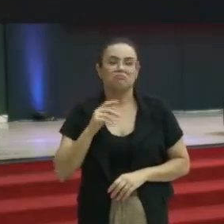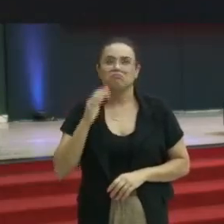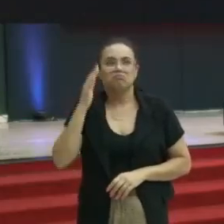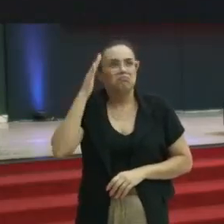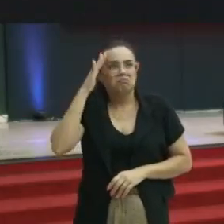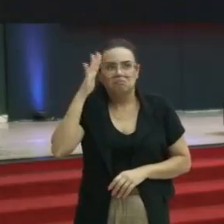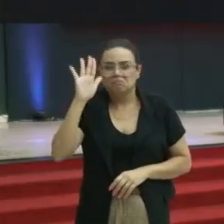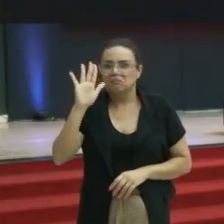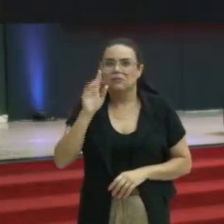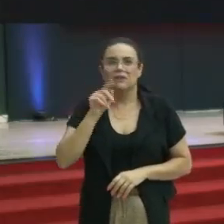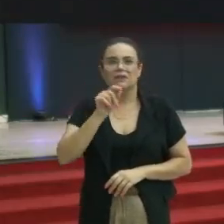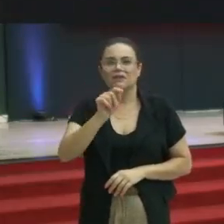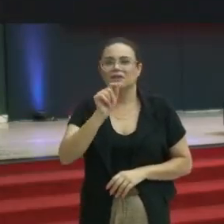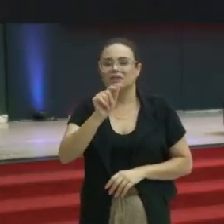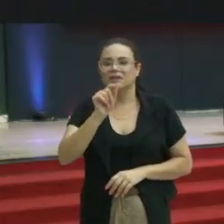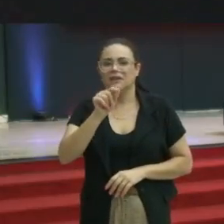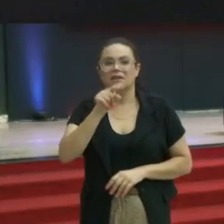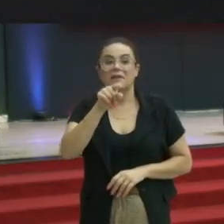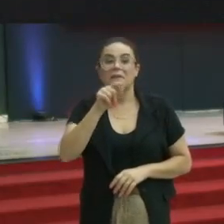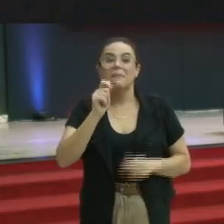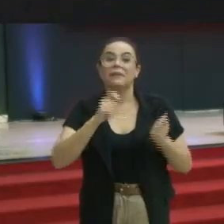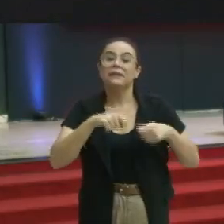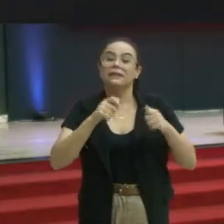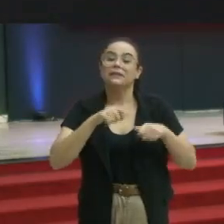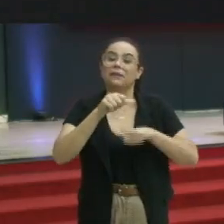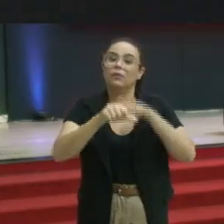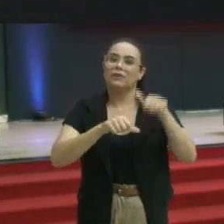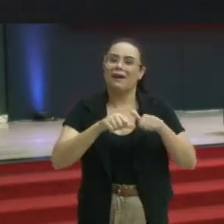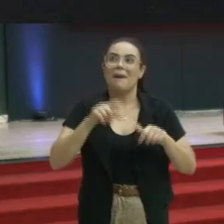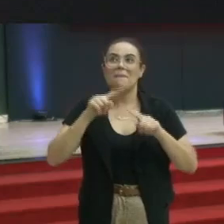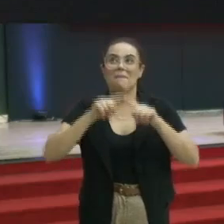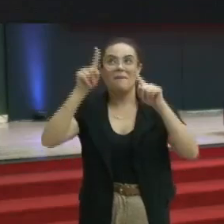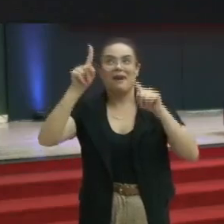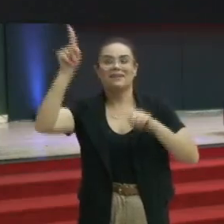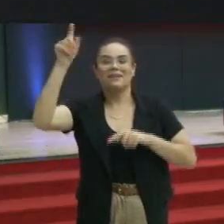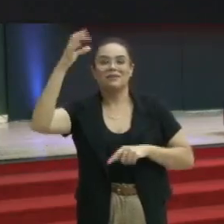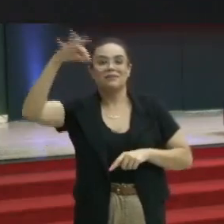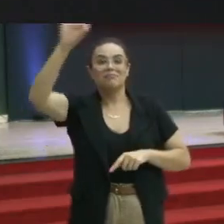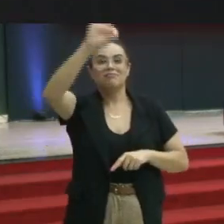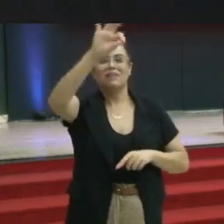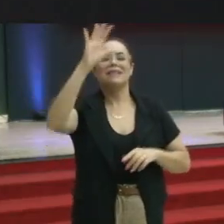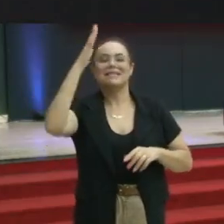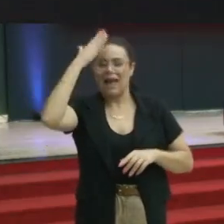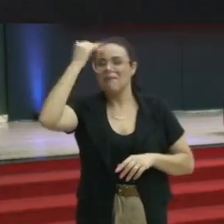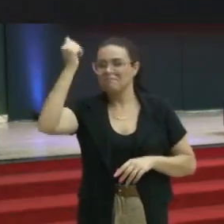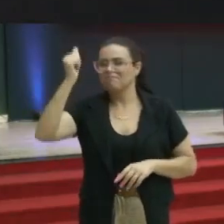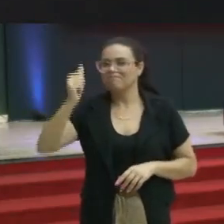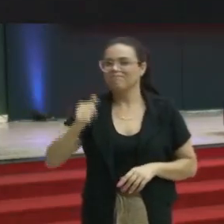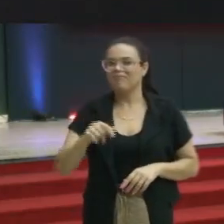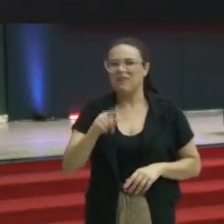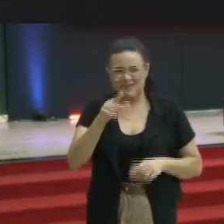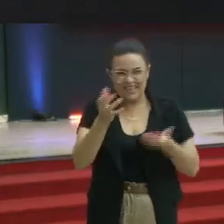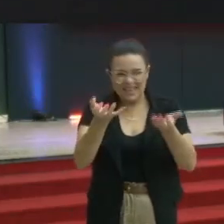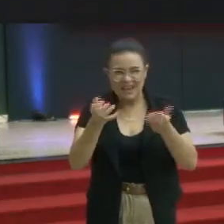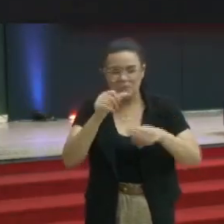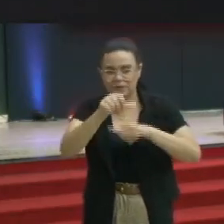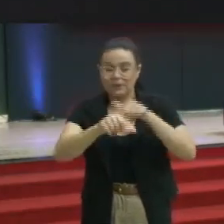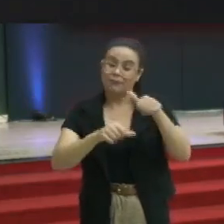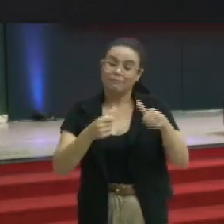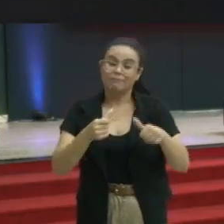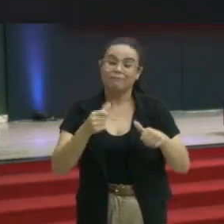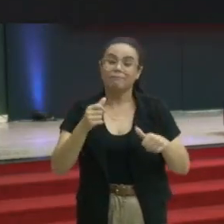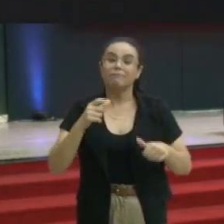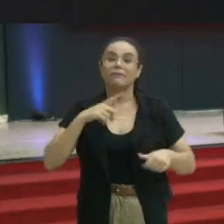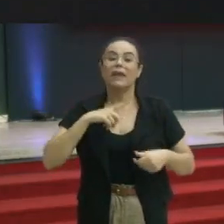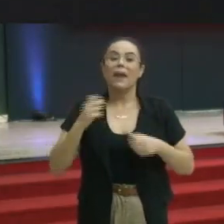mudar, mas o Espírito Santo sabe. E se você quer mudar, existe um